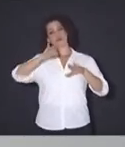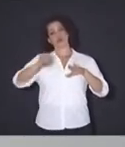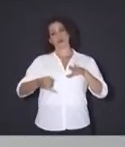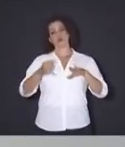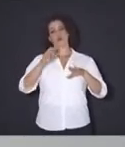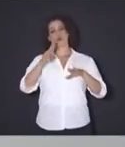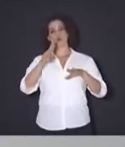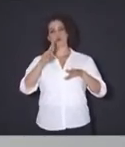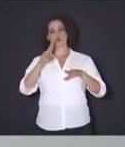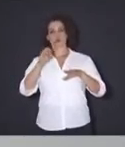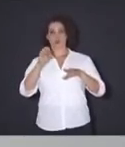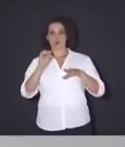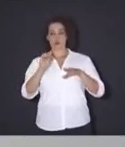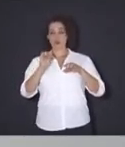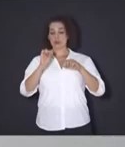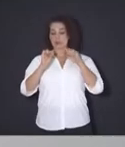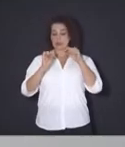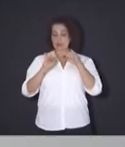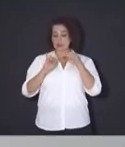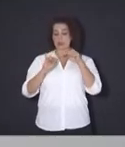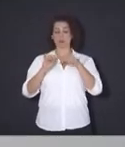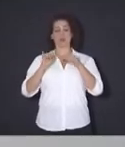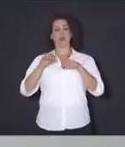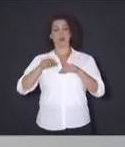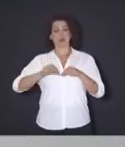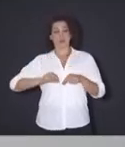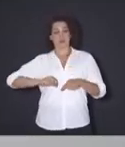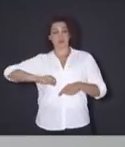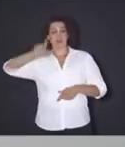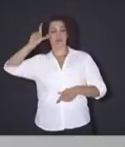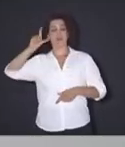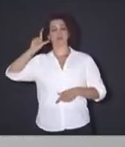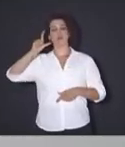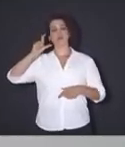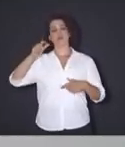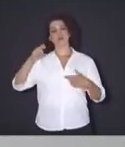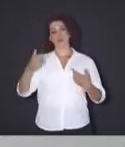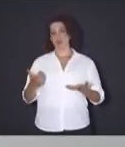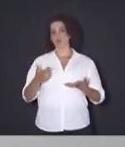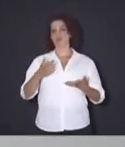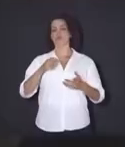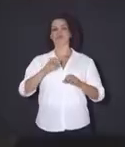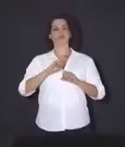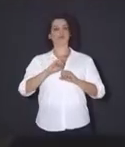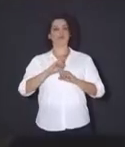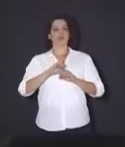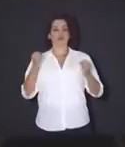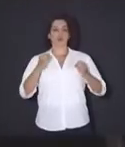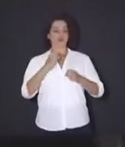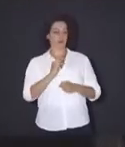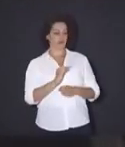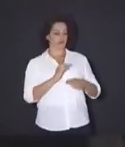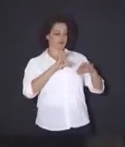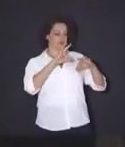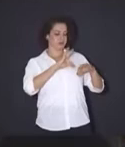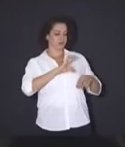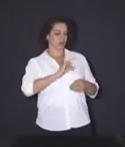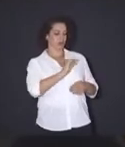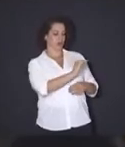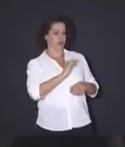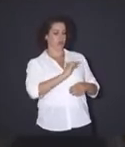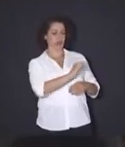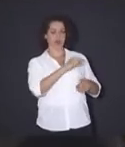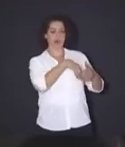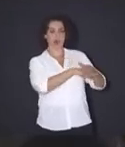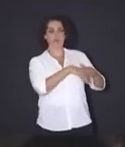juros são muito elevadas dificilmente eu vou querer fazer investimento produtivo certa juros foram elevados eu vou